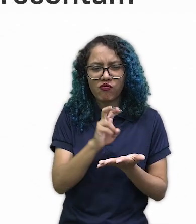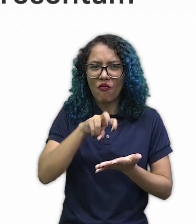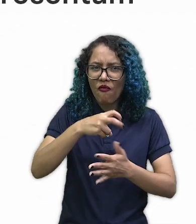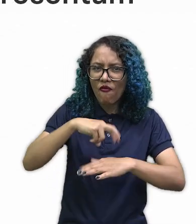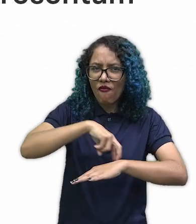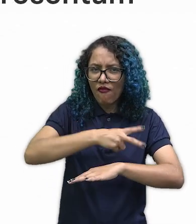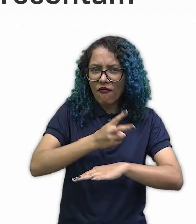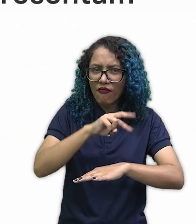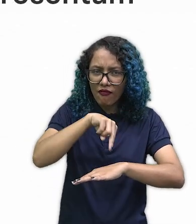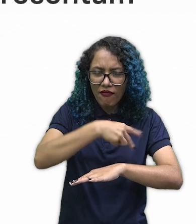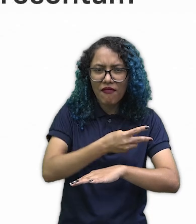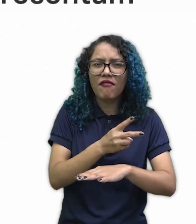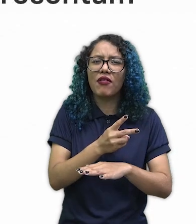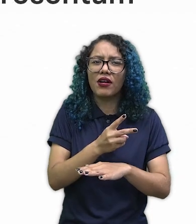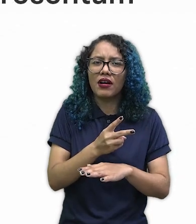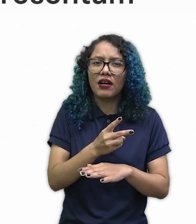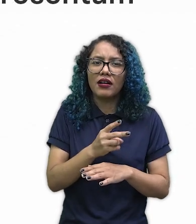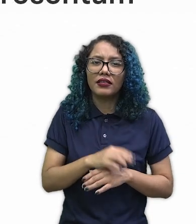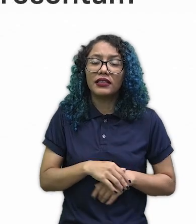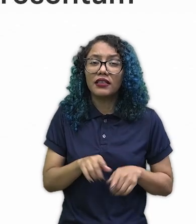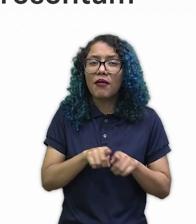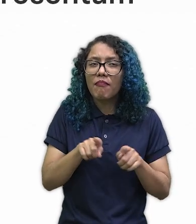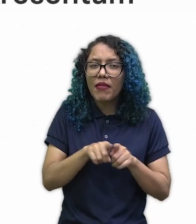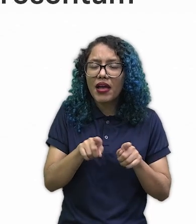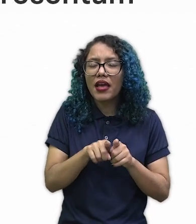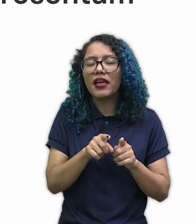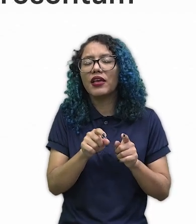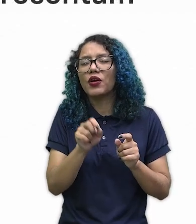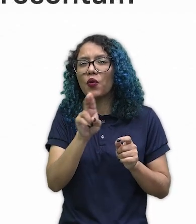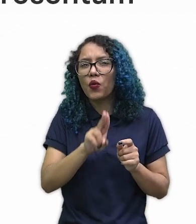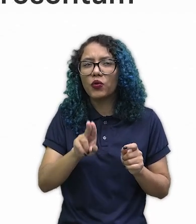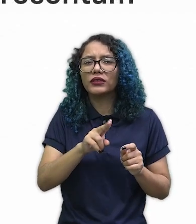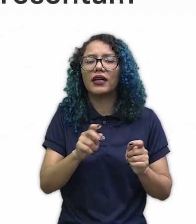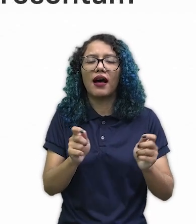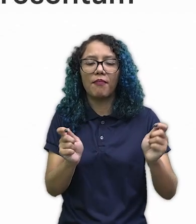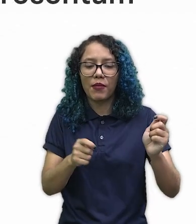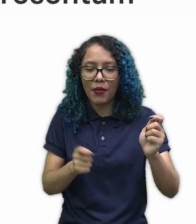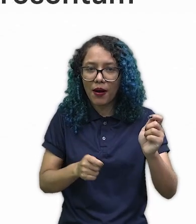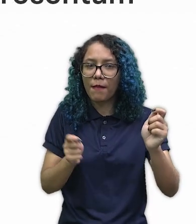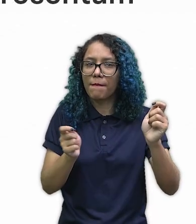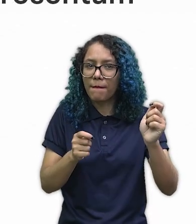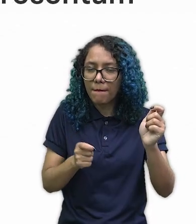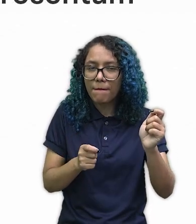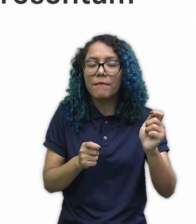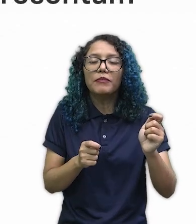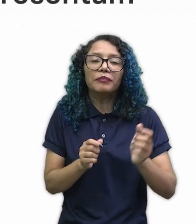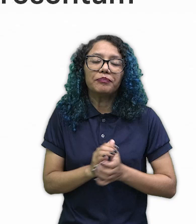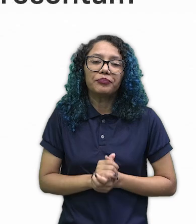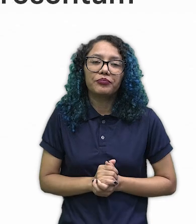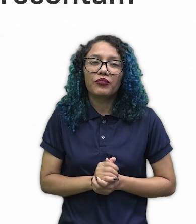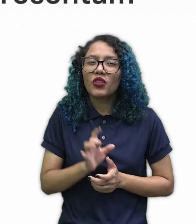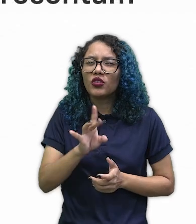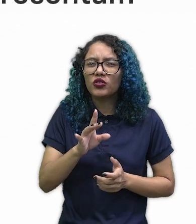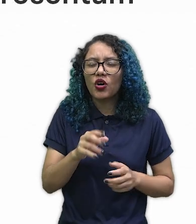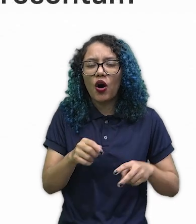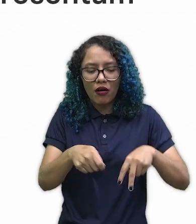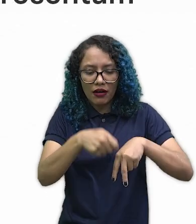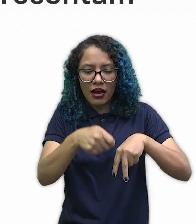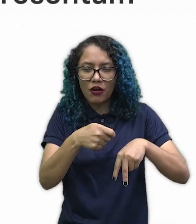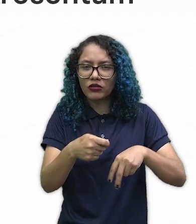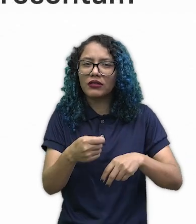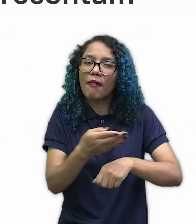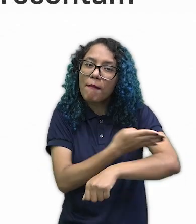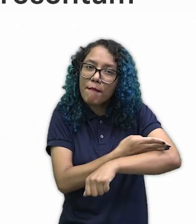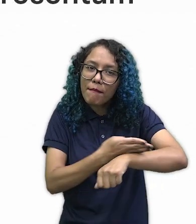bastante ritmados, ao som de um berimbau, utilizando geralmente somente uma calça